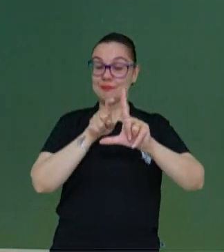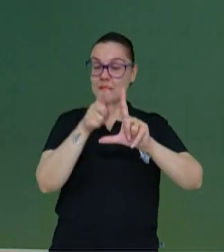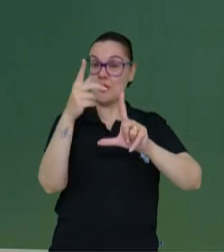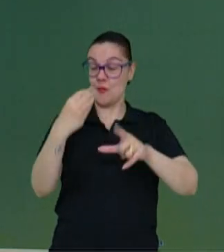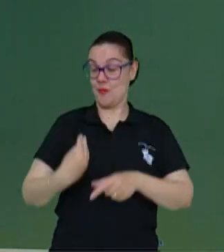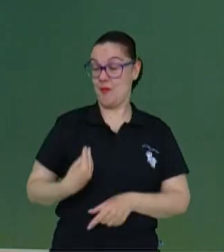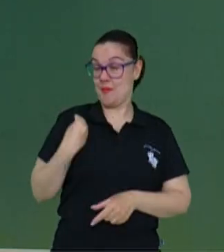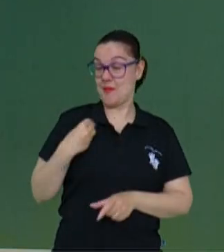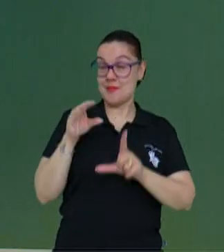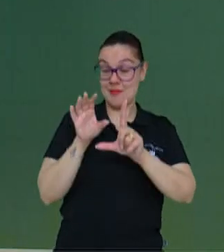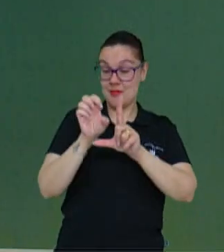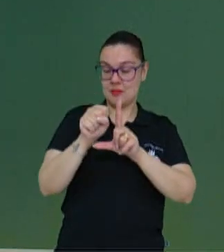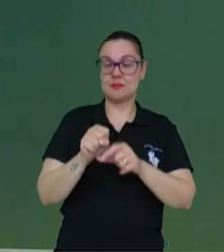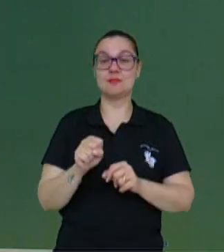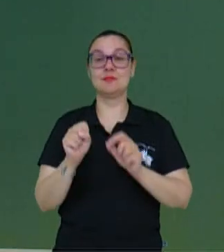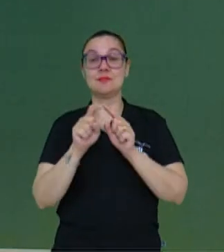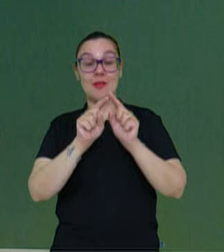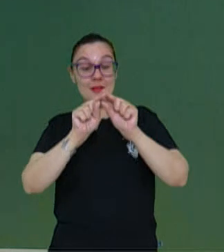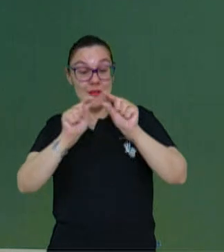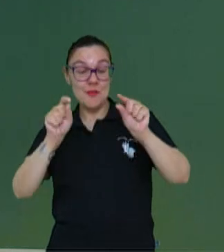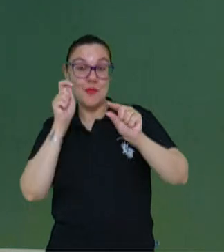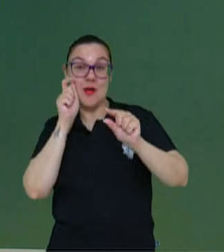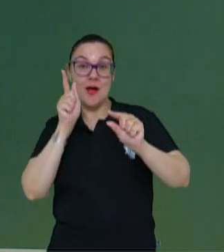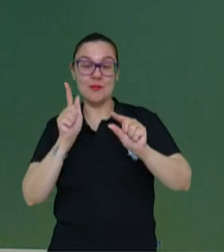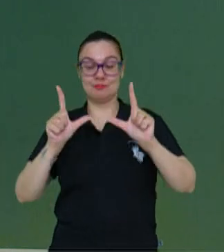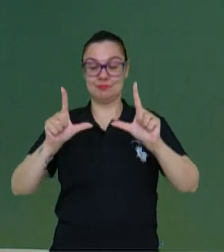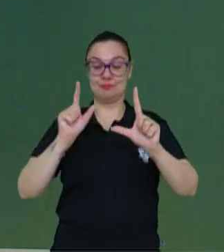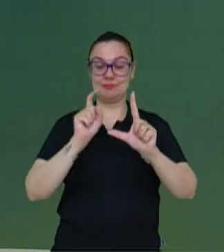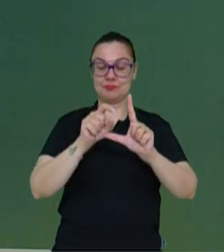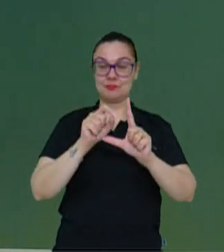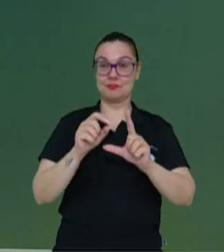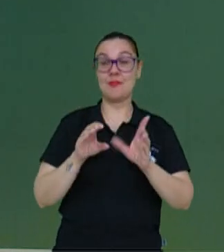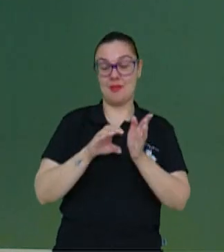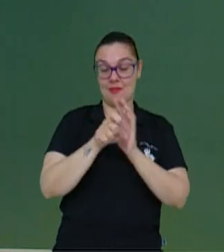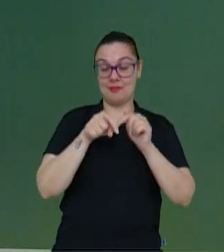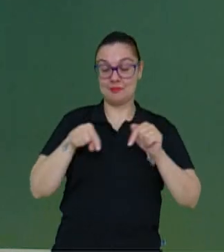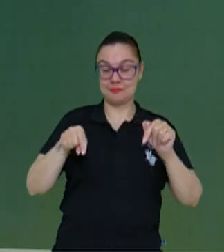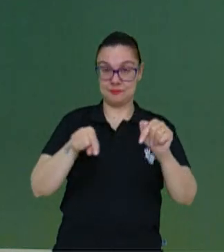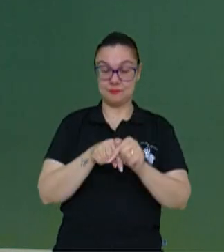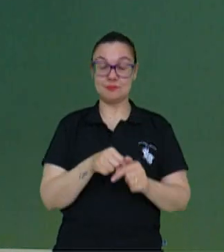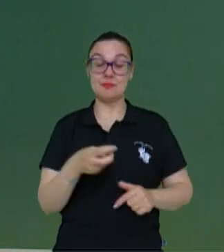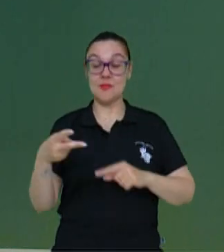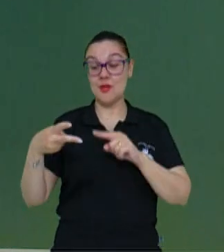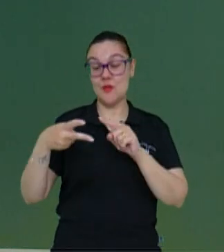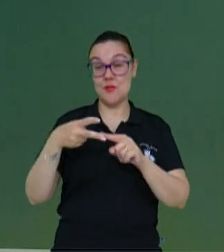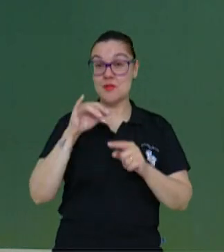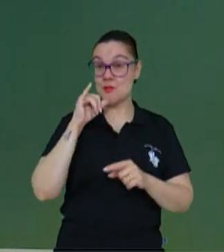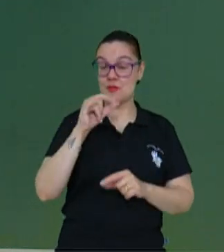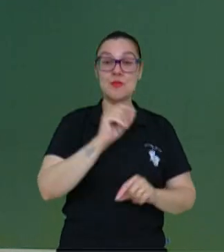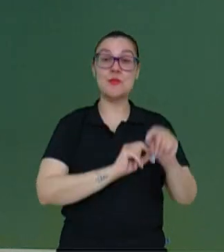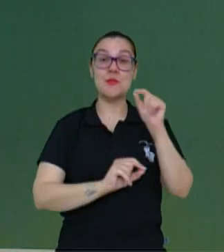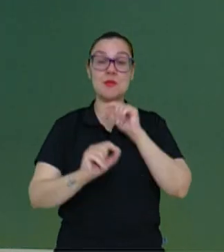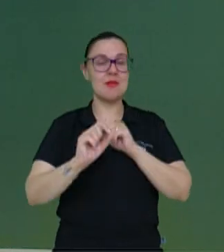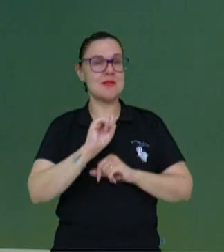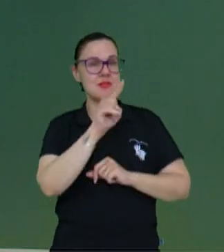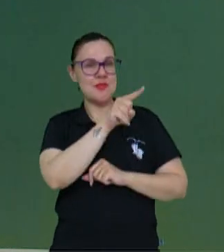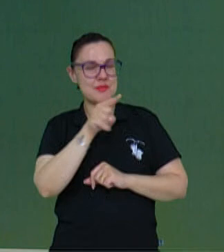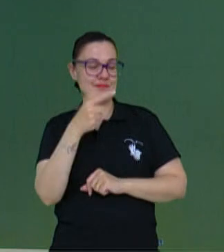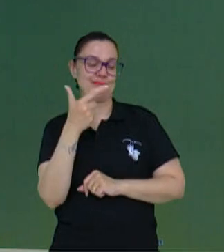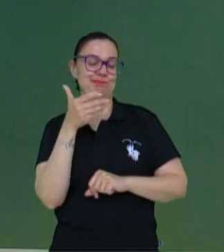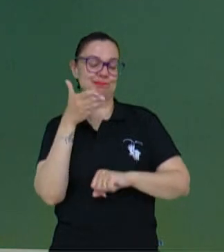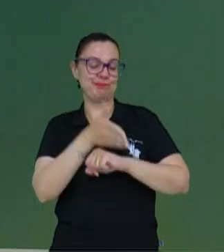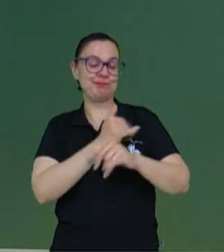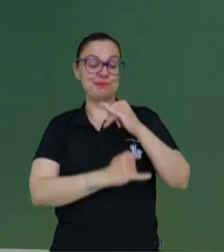como registro, e o link da atividade desta aula está no Classroom. O segundo lembrete tem a ver com quem não tem